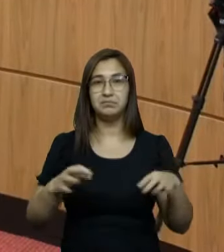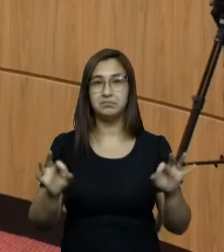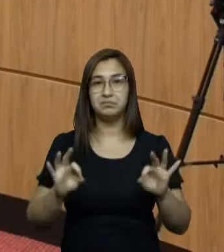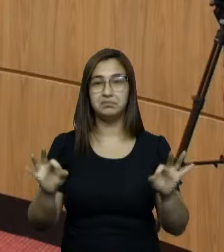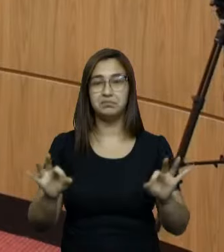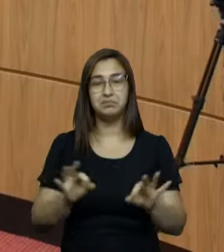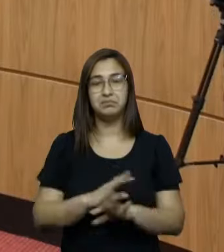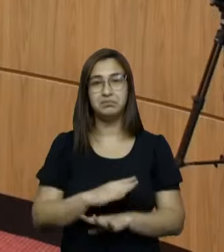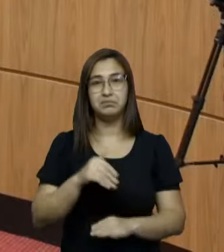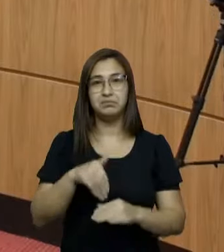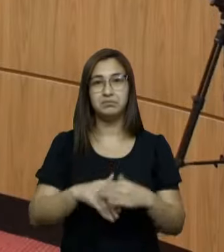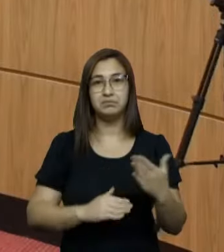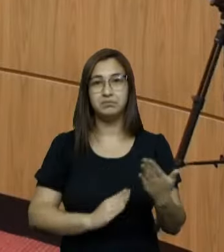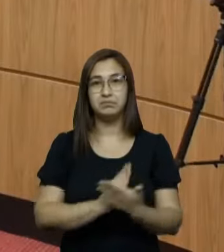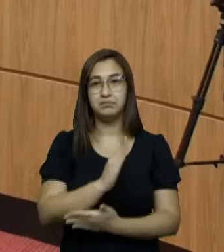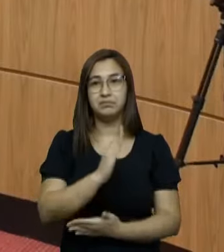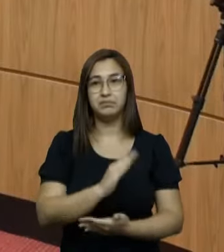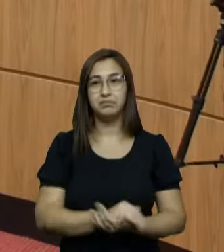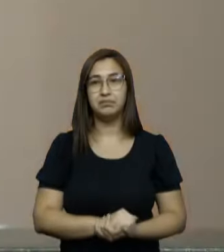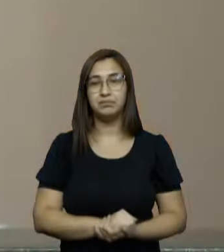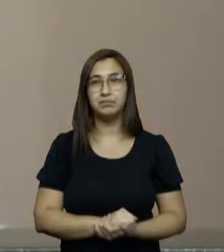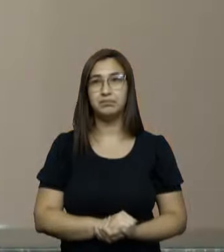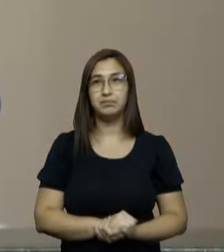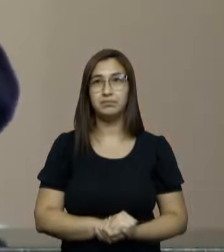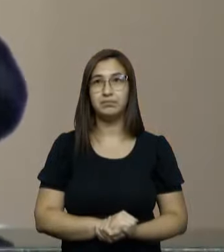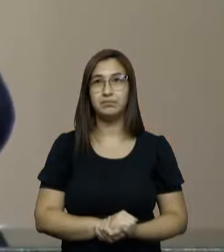está aprovado.